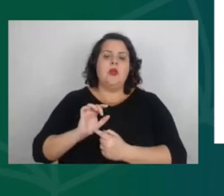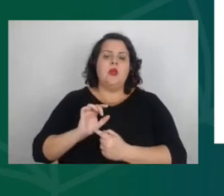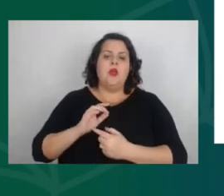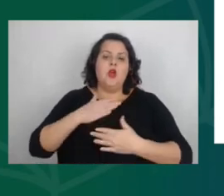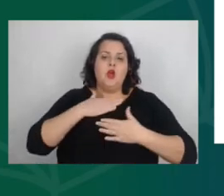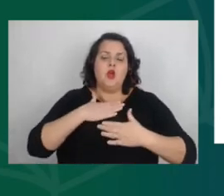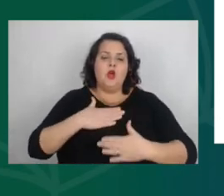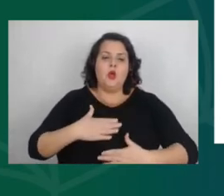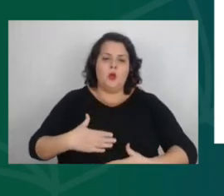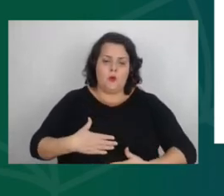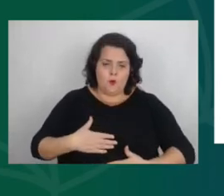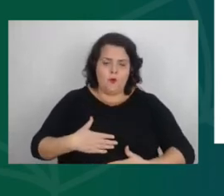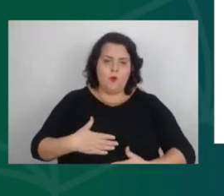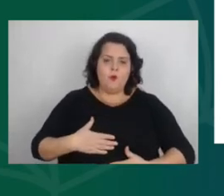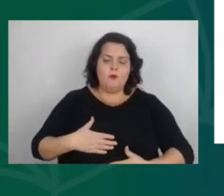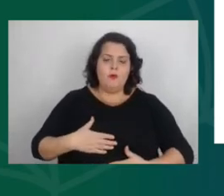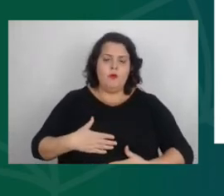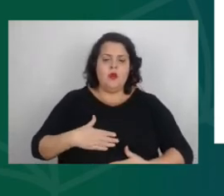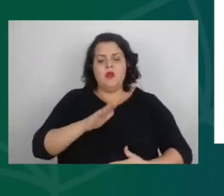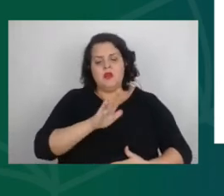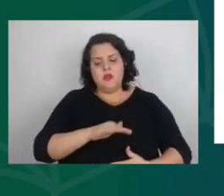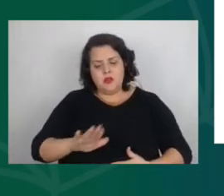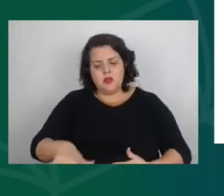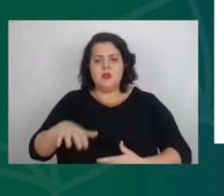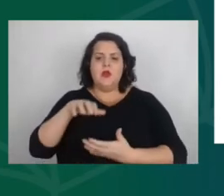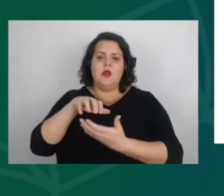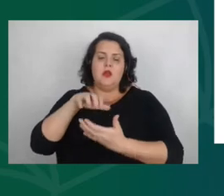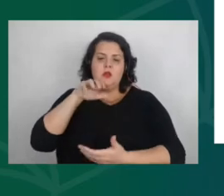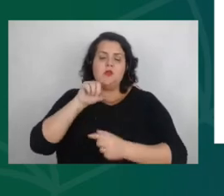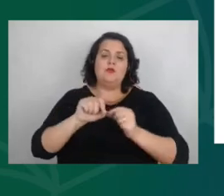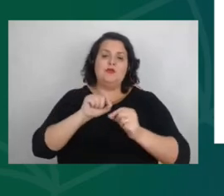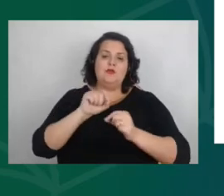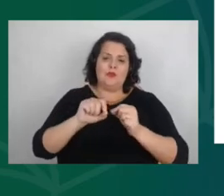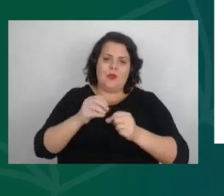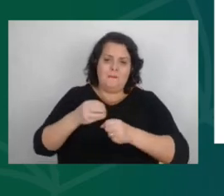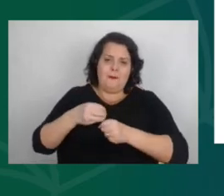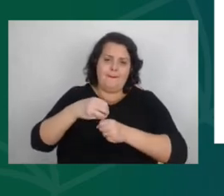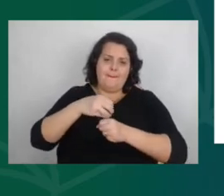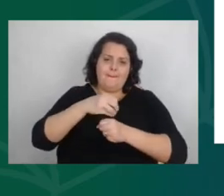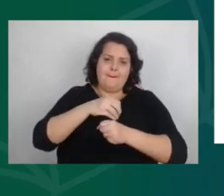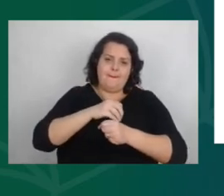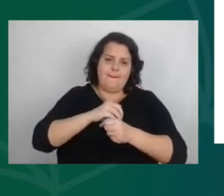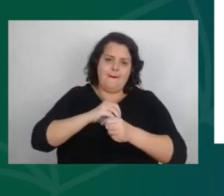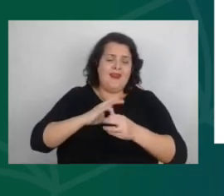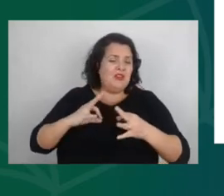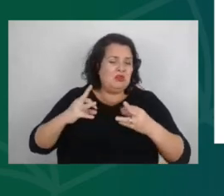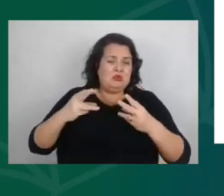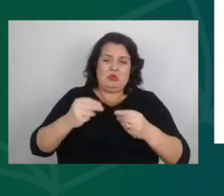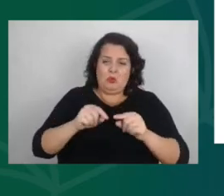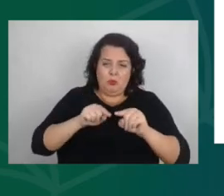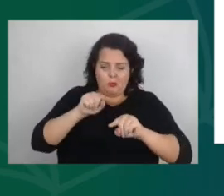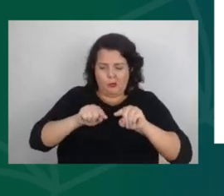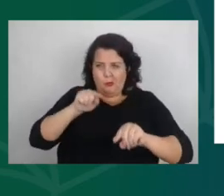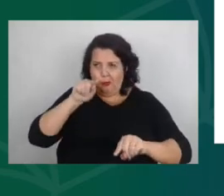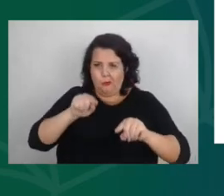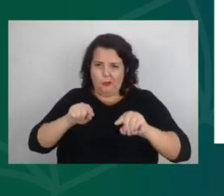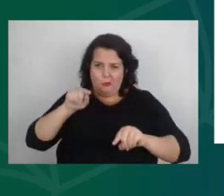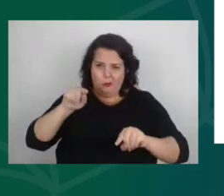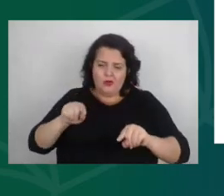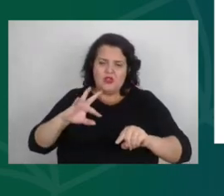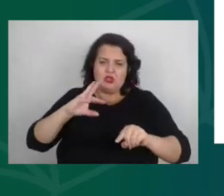dos indivíduos adultos quanto nas crianças, um aumento aqui de todos os parâmetros, né? O número de células micronucleadas